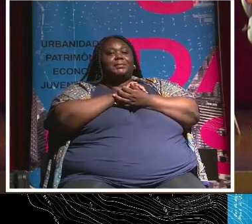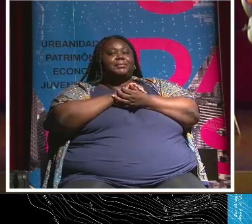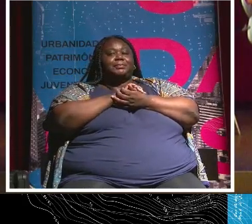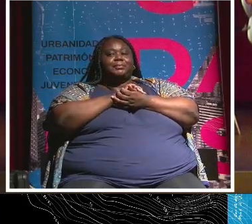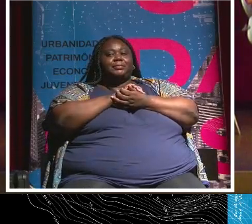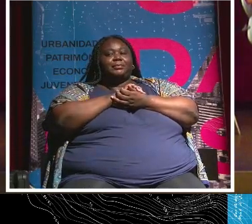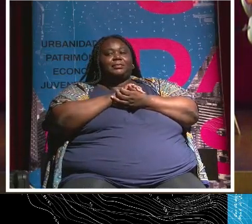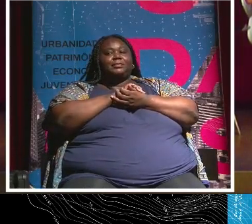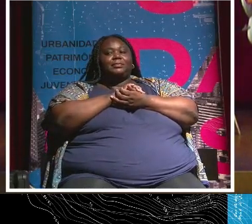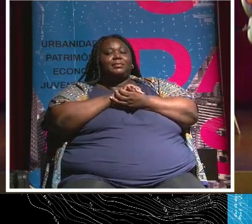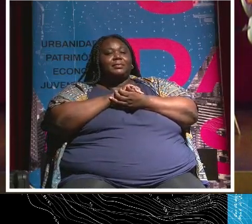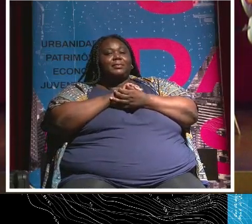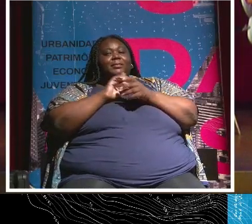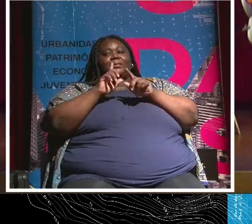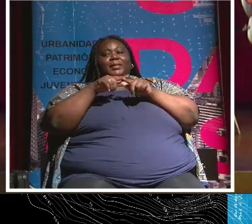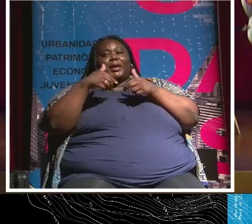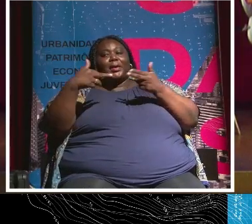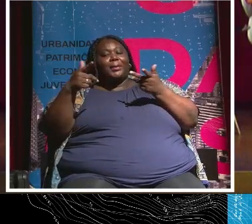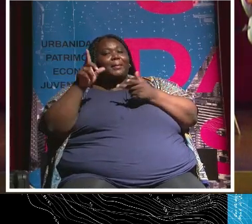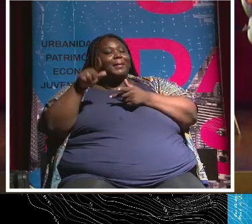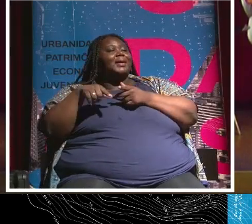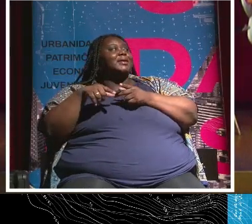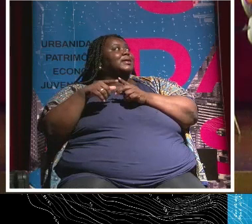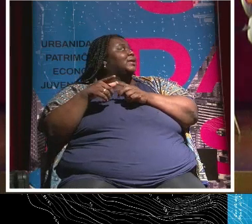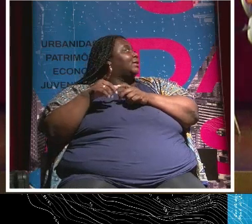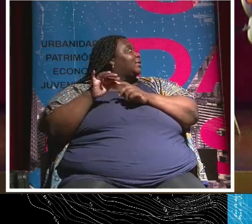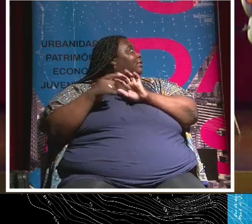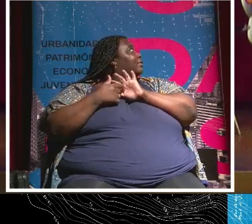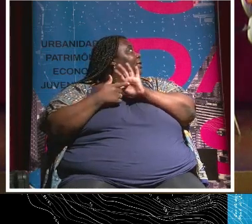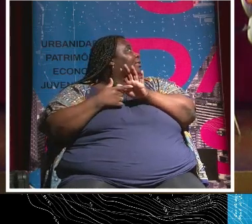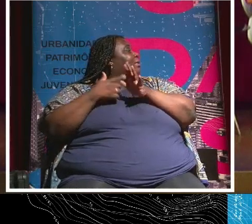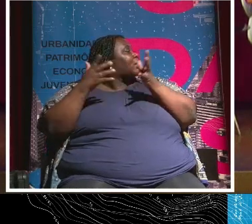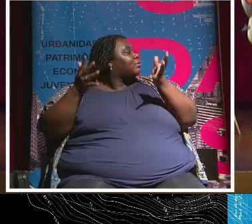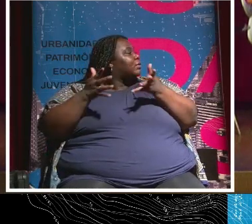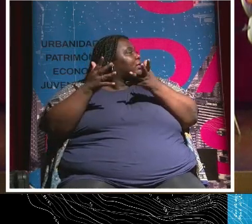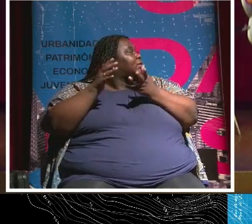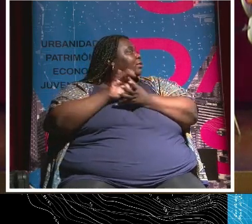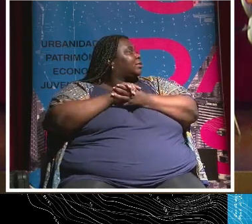aqui um material em tela para tentar guiar algumas provocações e, ao mesmo tempo,